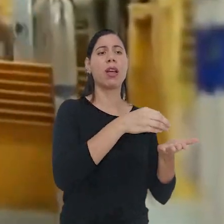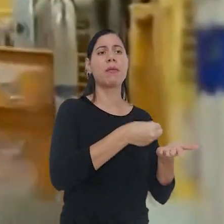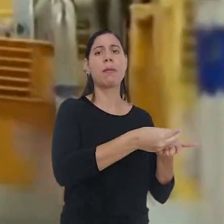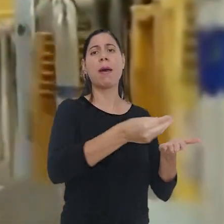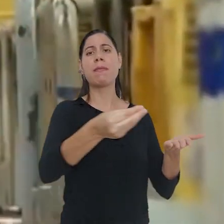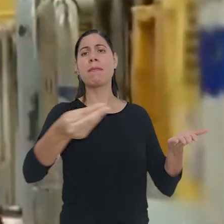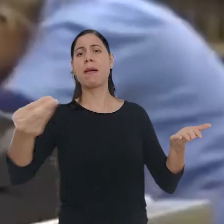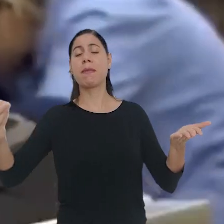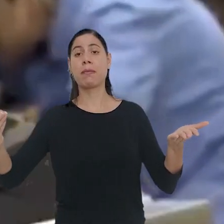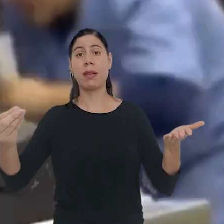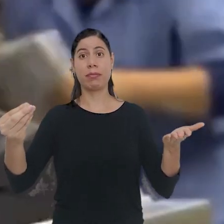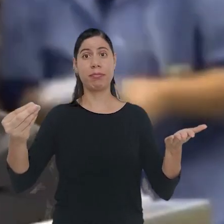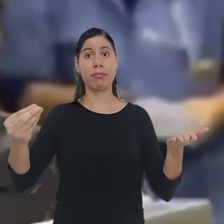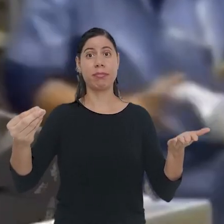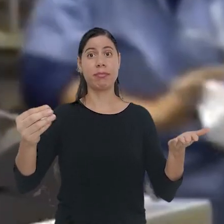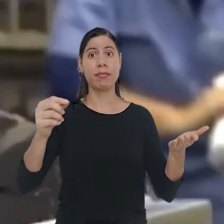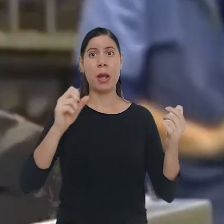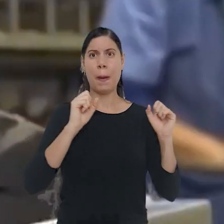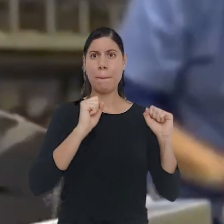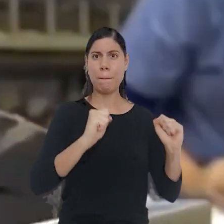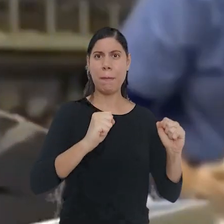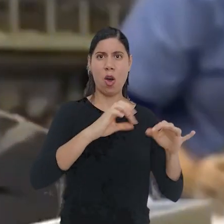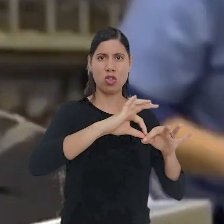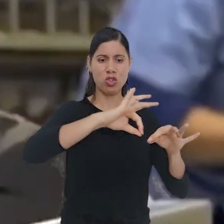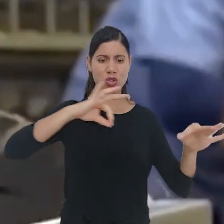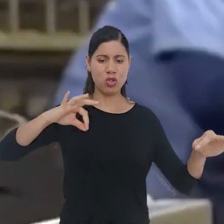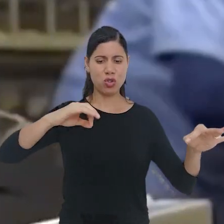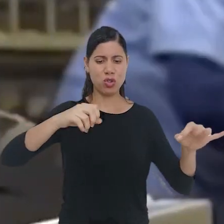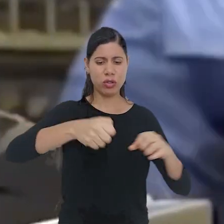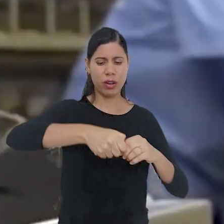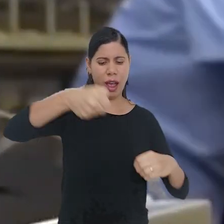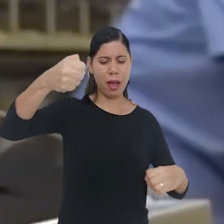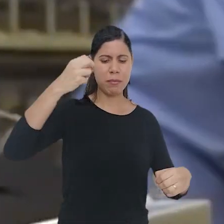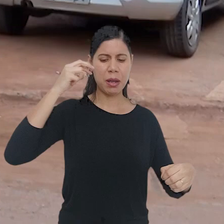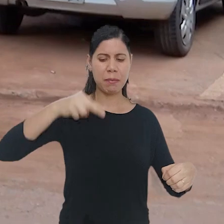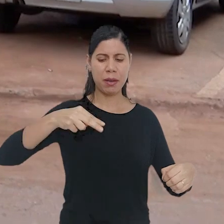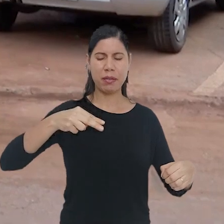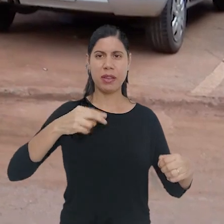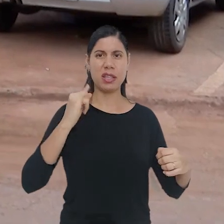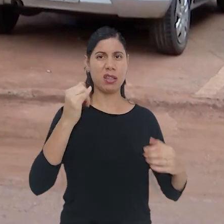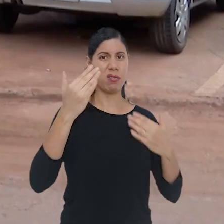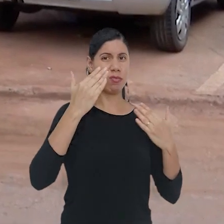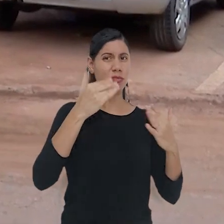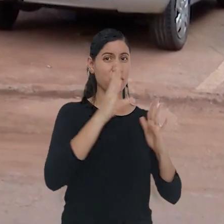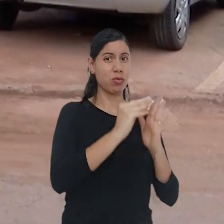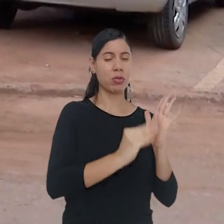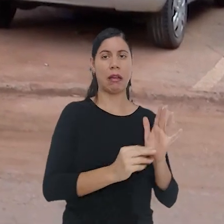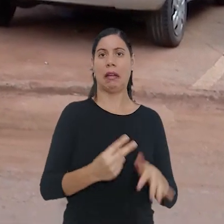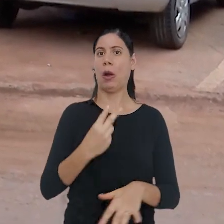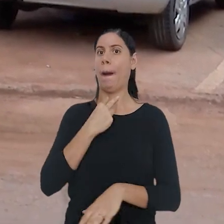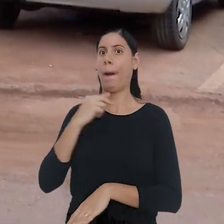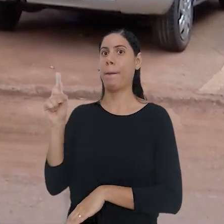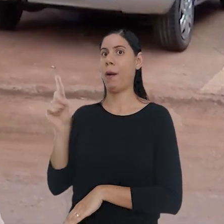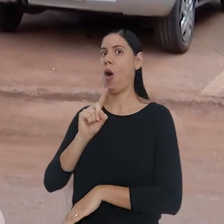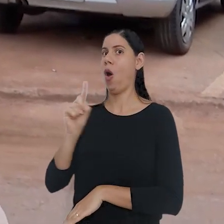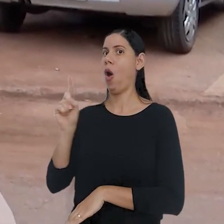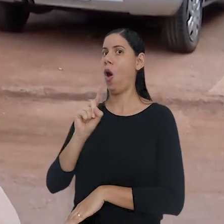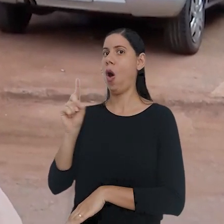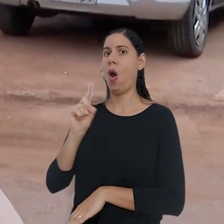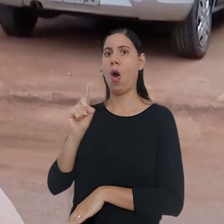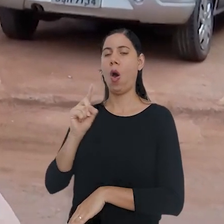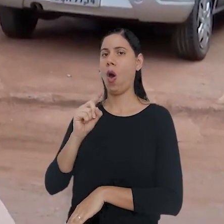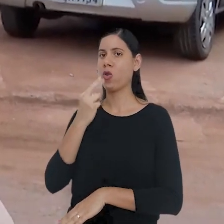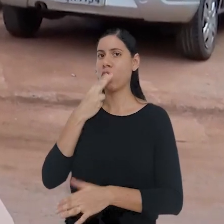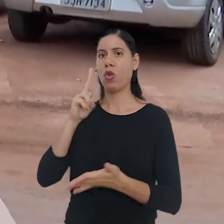aos destinatários? Será que eles podem abri-las se suspeitarem do conteúdo? Não pode, porque viola, né? Viola. A correspondência é